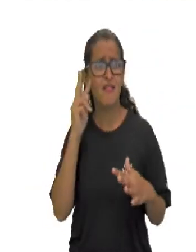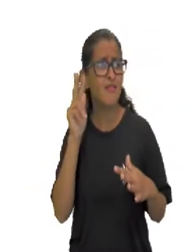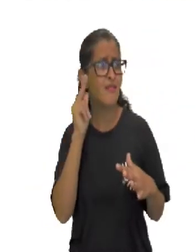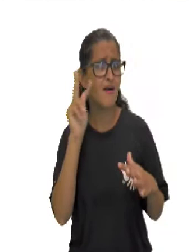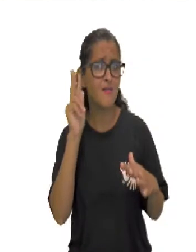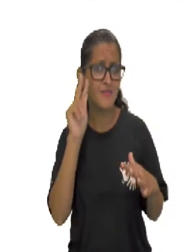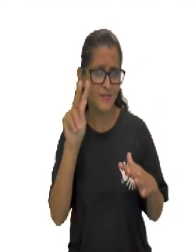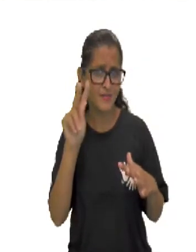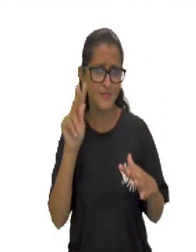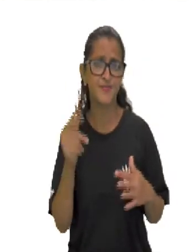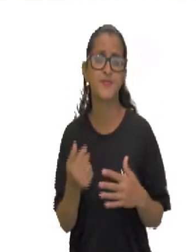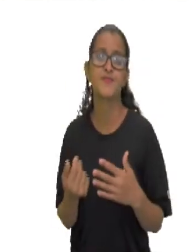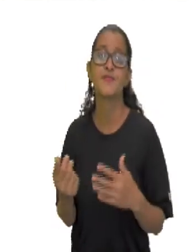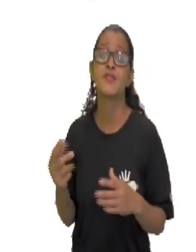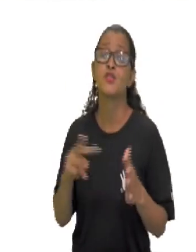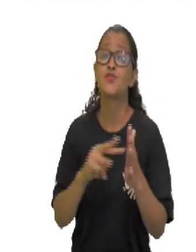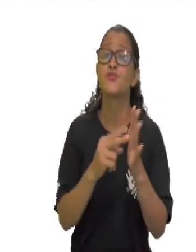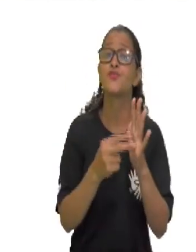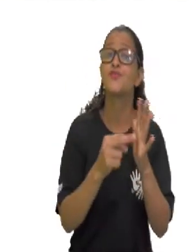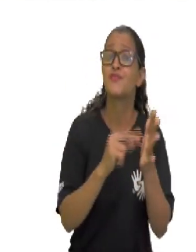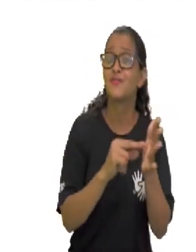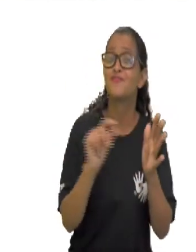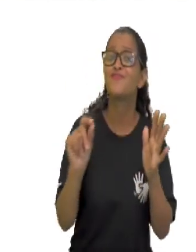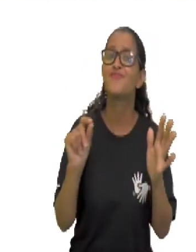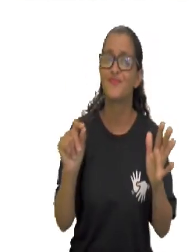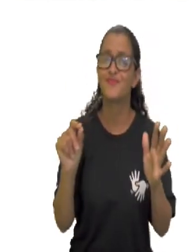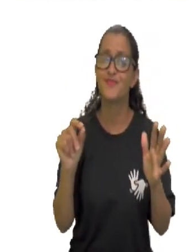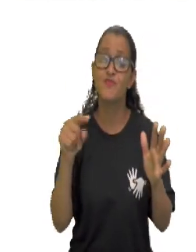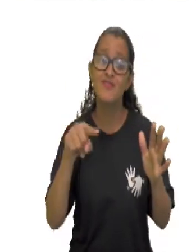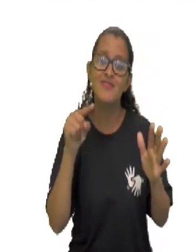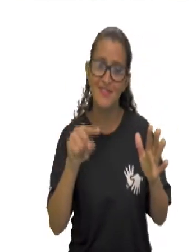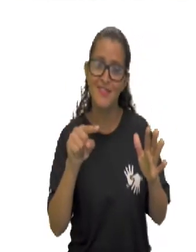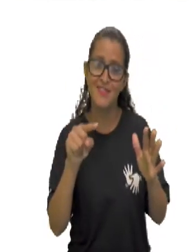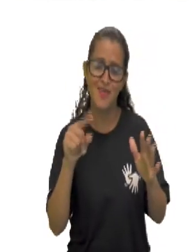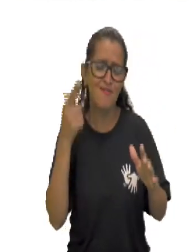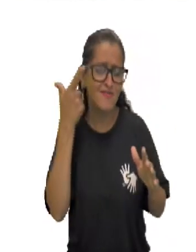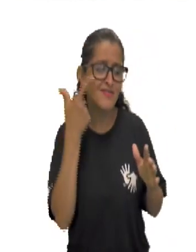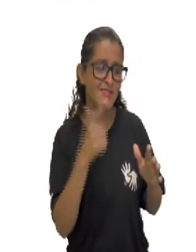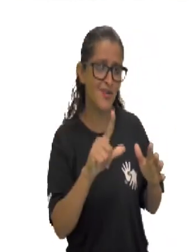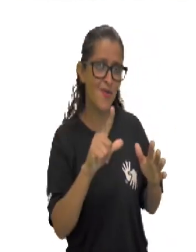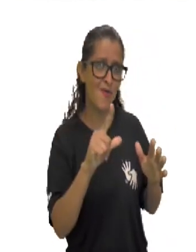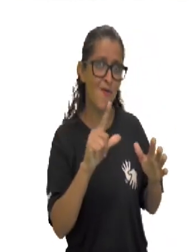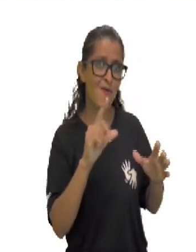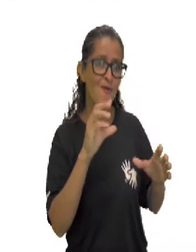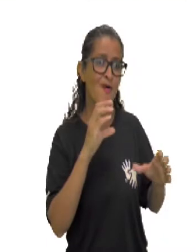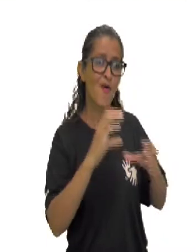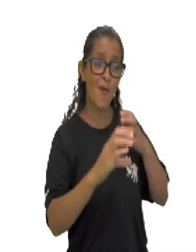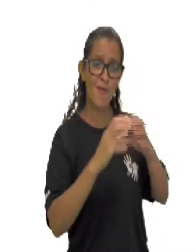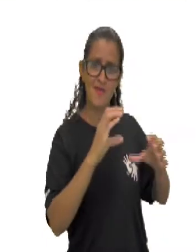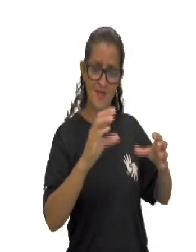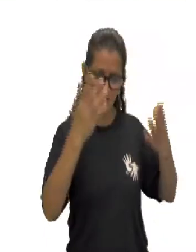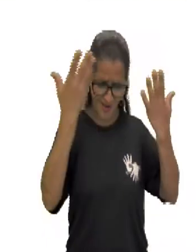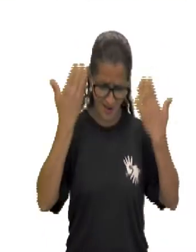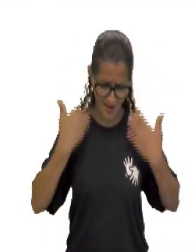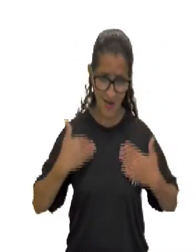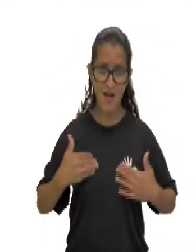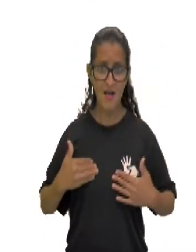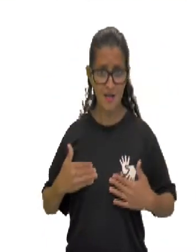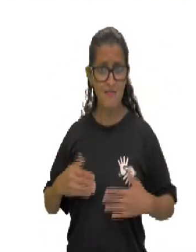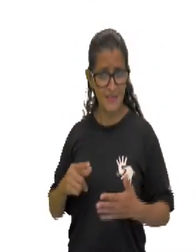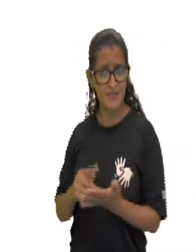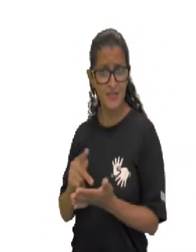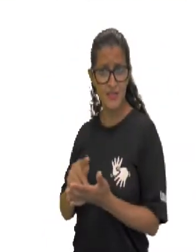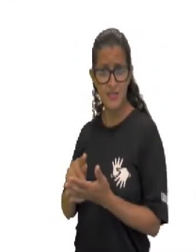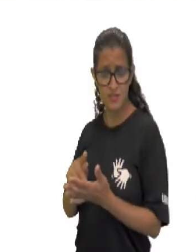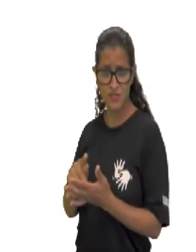bacana! Isso significa que você aprendeu a se comunicar com o corpo. Porque no teatro, o nosso corpo se comunica.